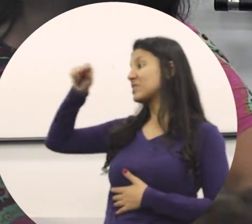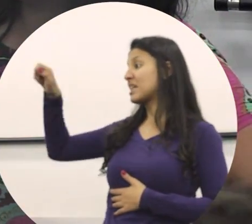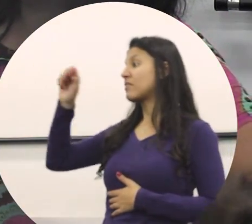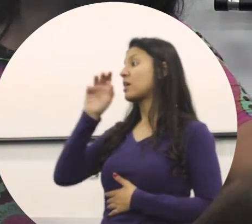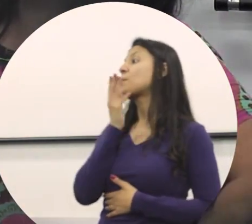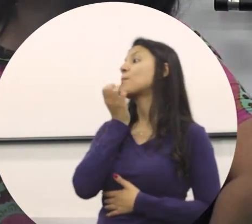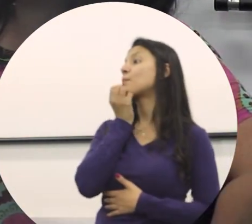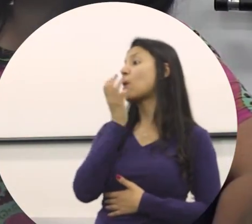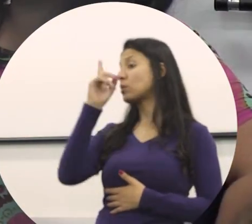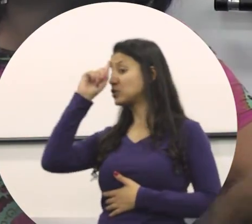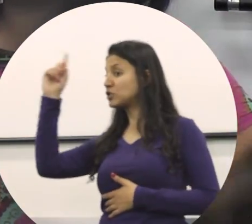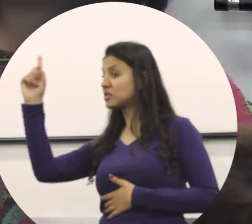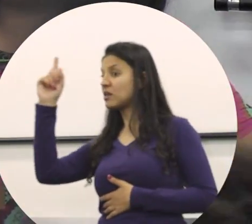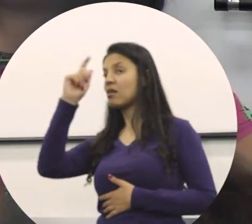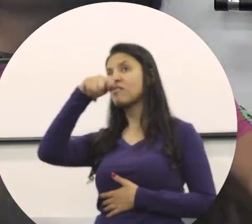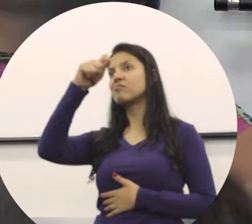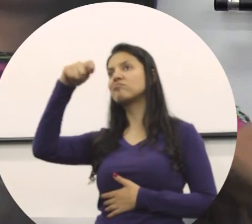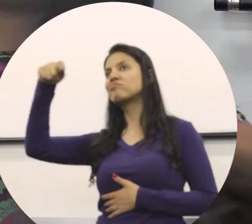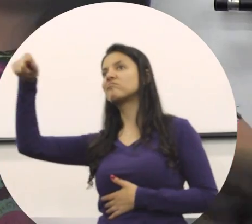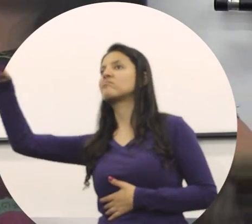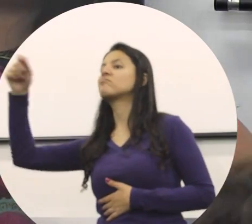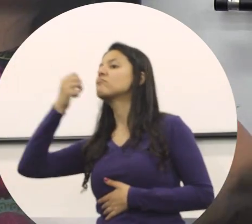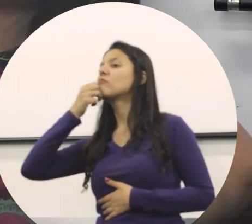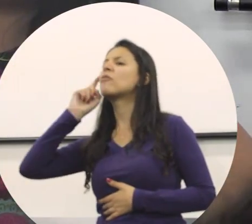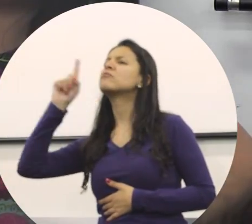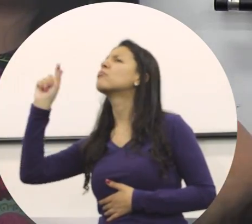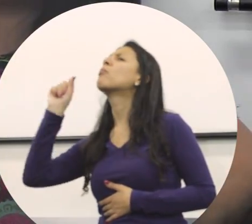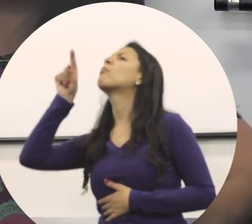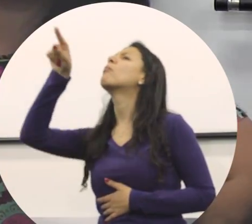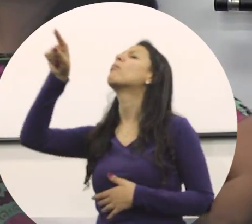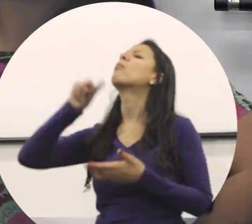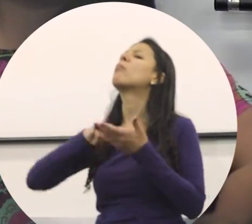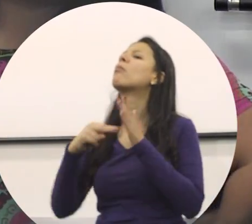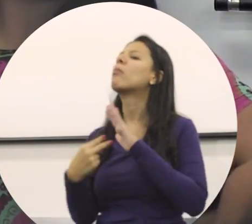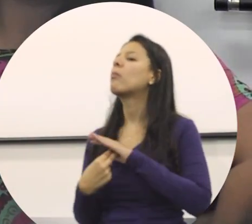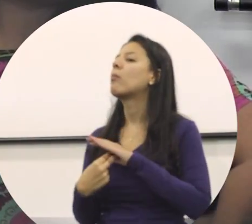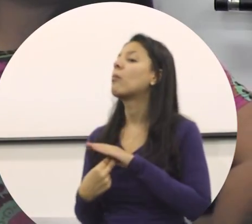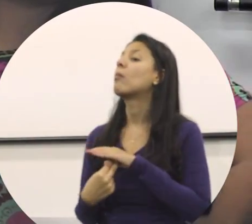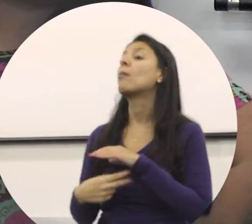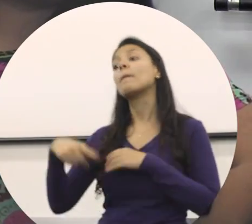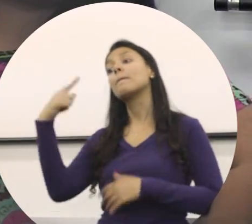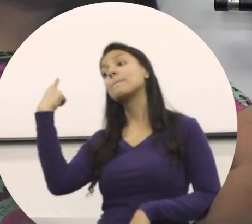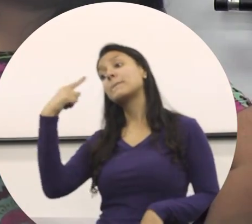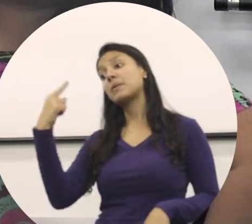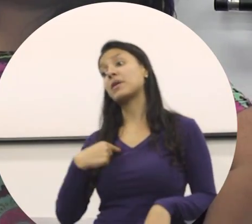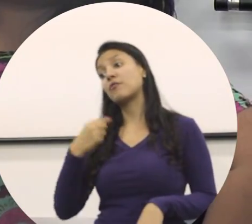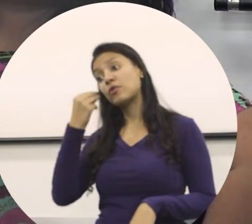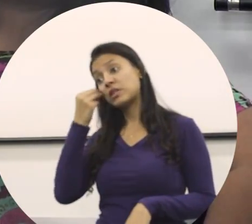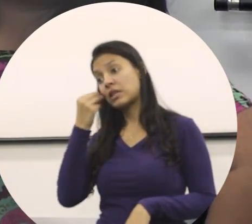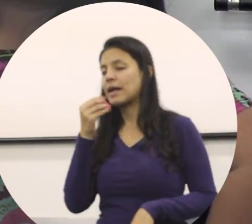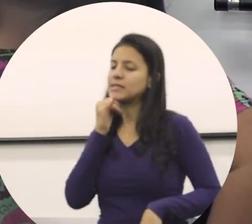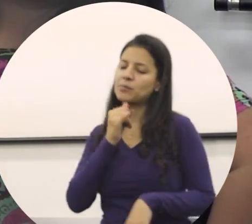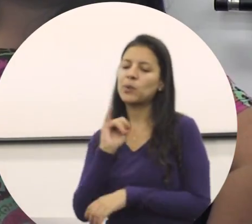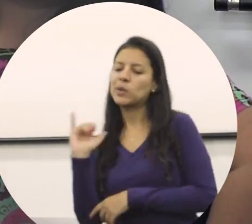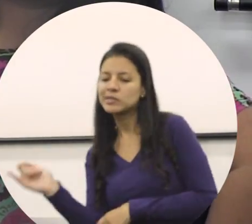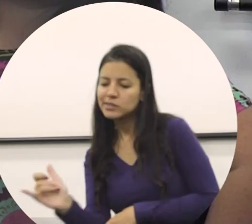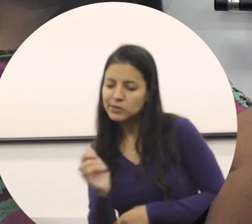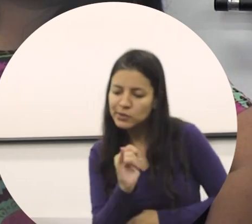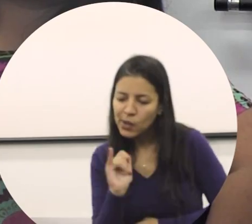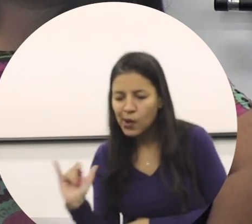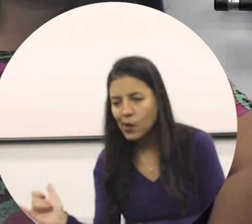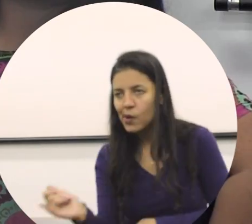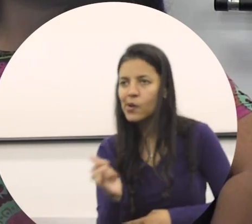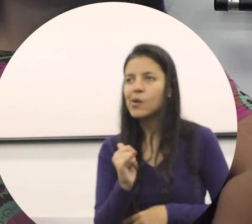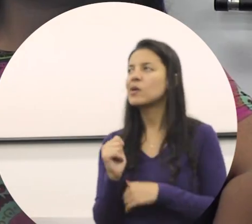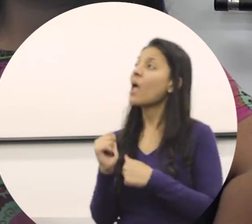primeiro ano, mas o que é esse bom dia que está escrito? Então, primeiro eu vou trabalhar de diferentes maneiras dessa contação de histórias, vendo